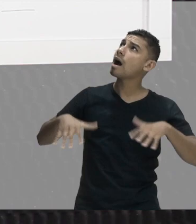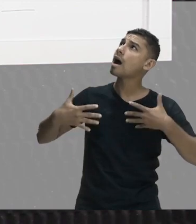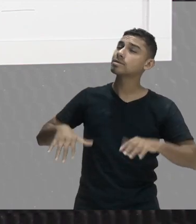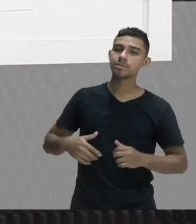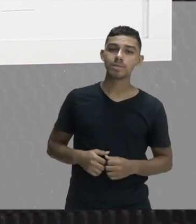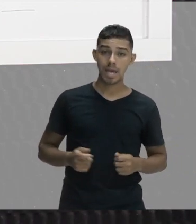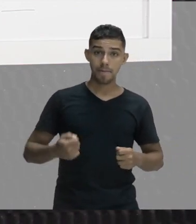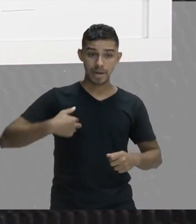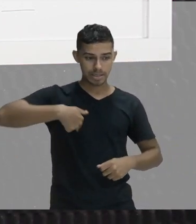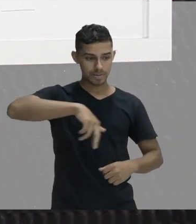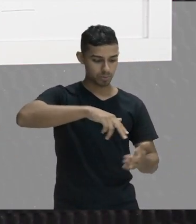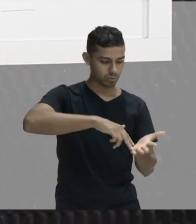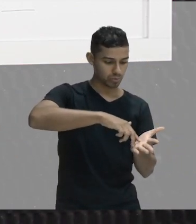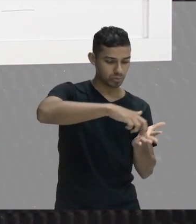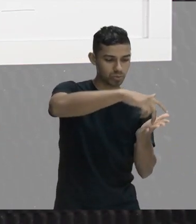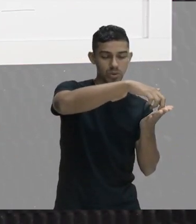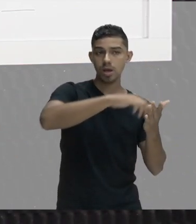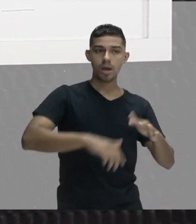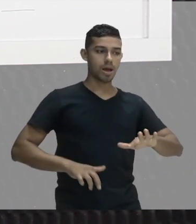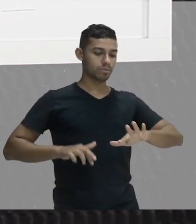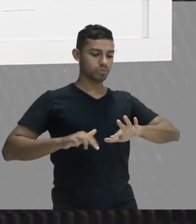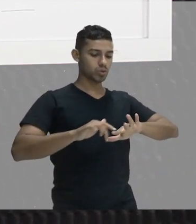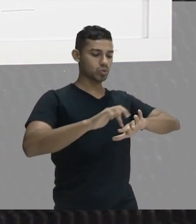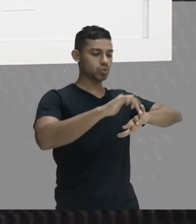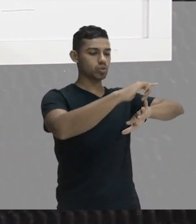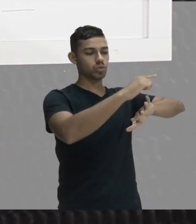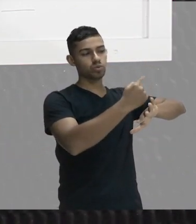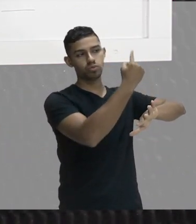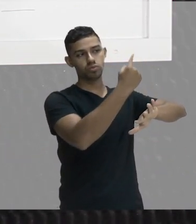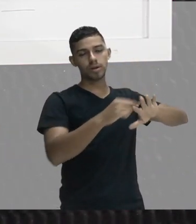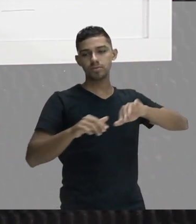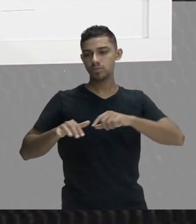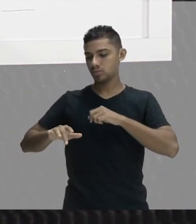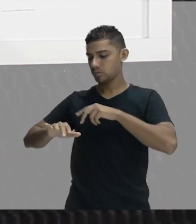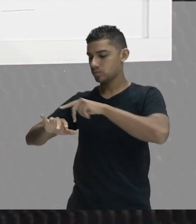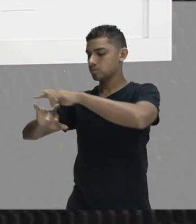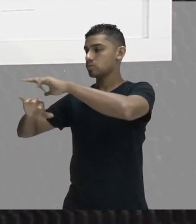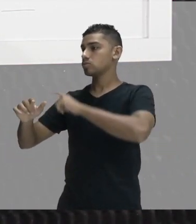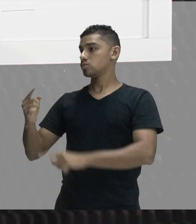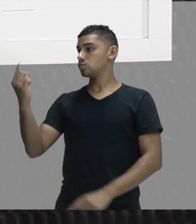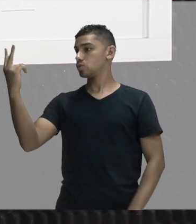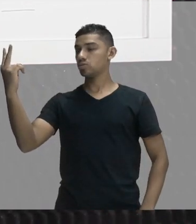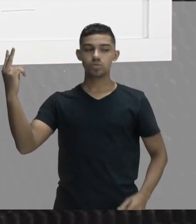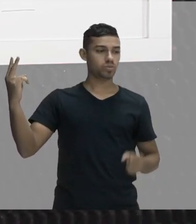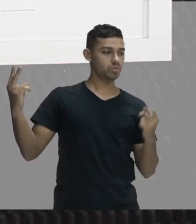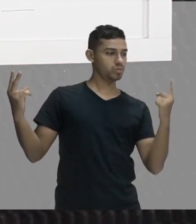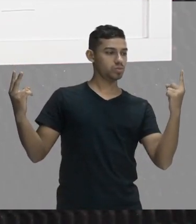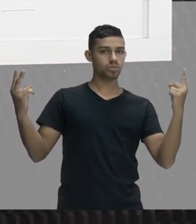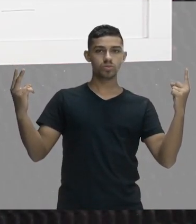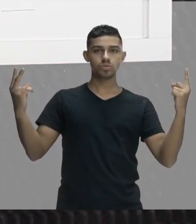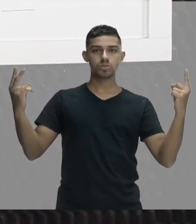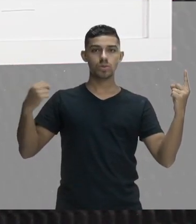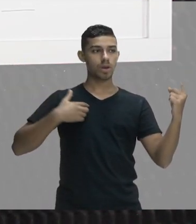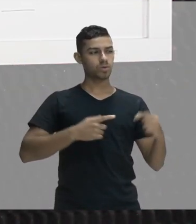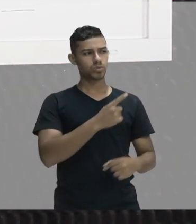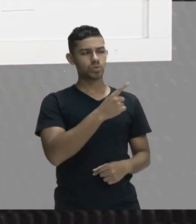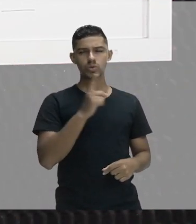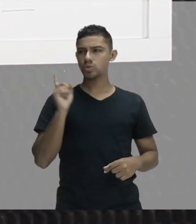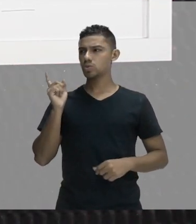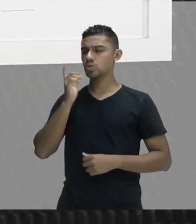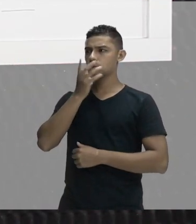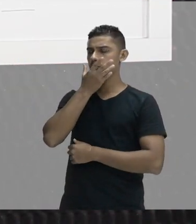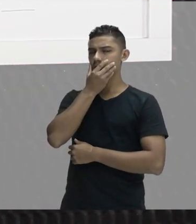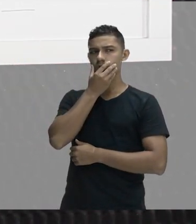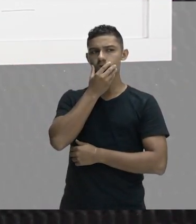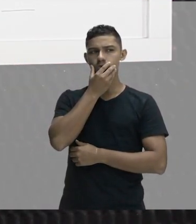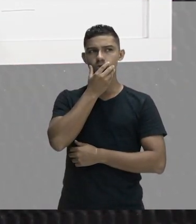tem 2 escadas. Você pode ir por uma escada ou pode ir para outra escada. Certo? Aí você sobe uma das duas. Chega no